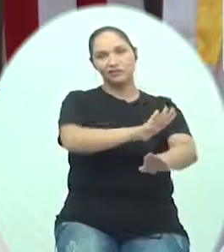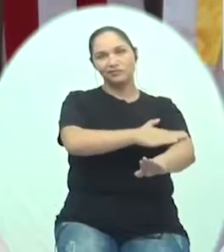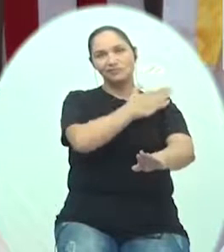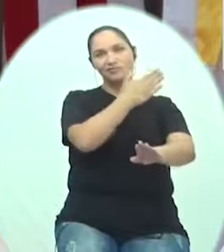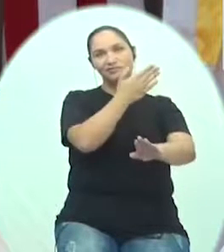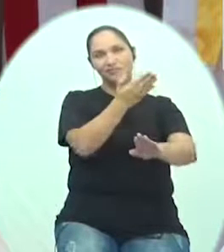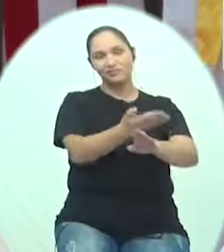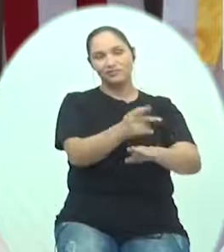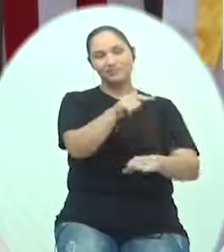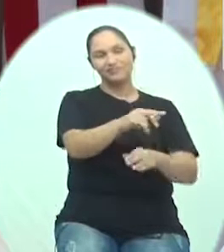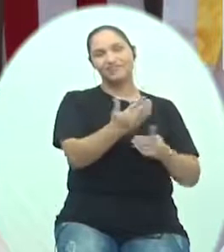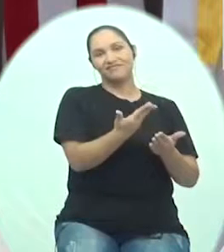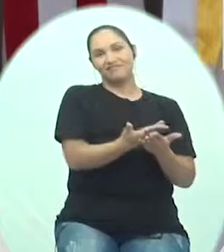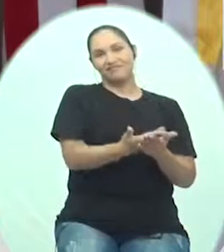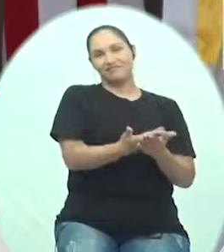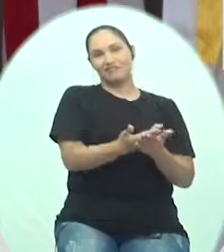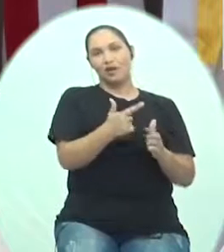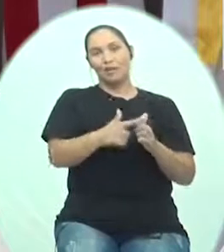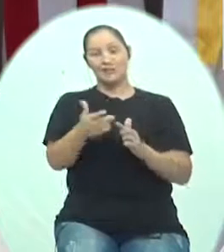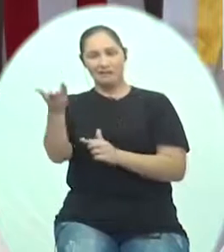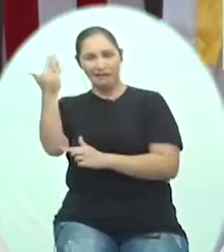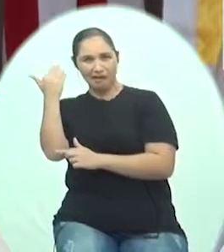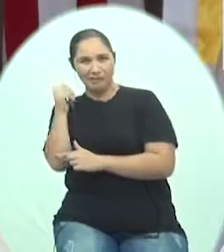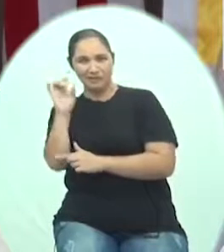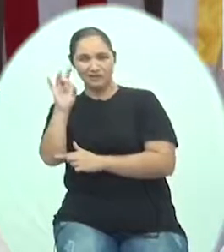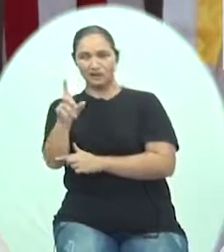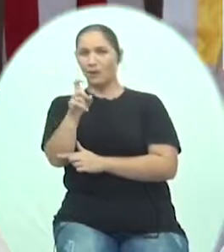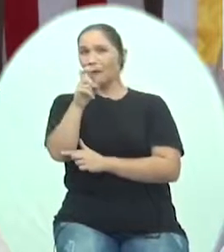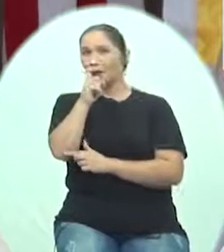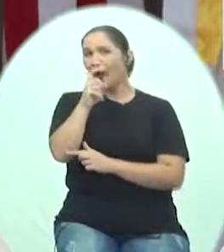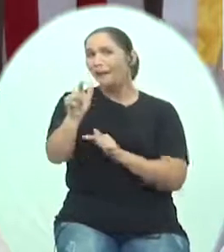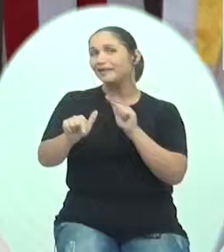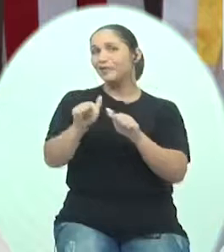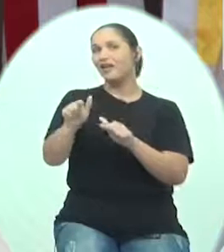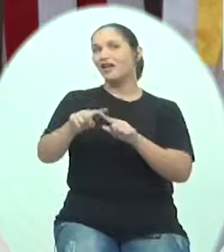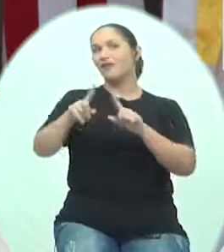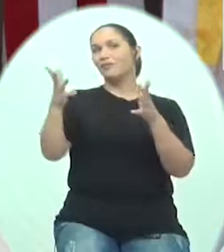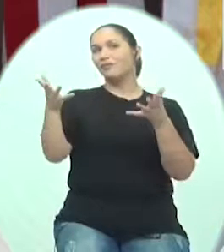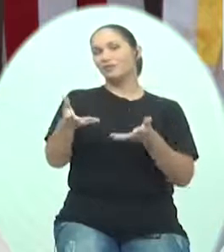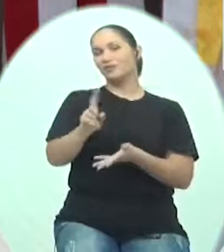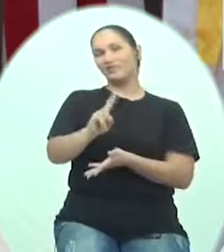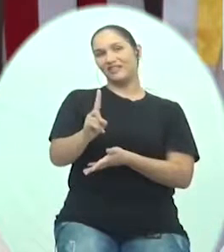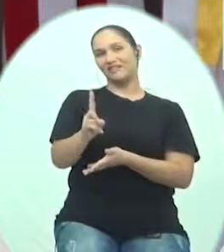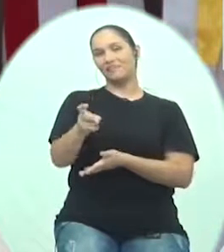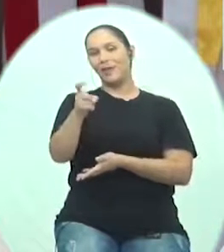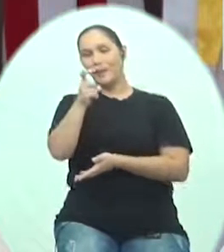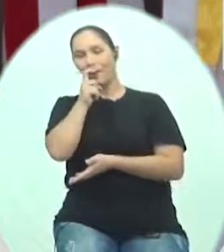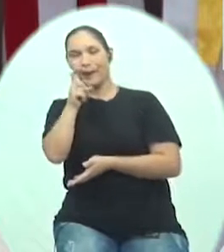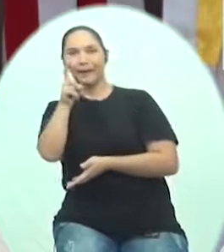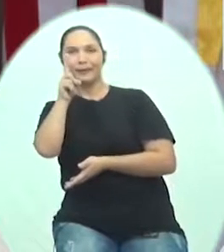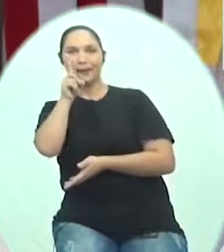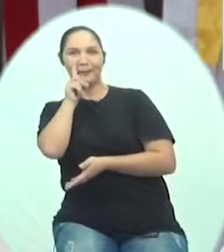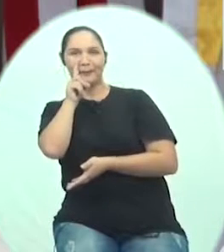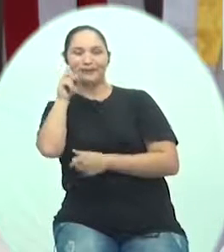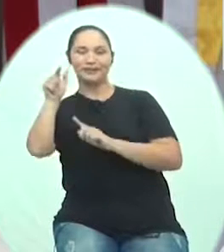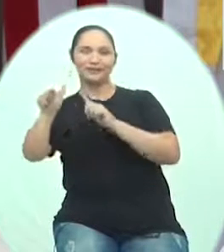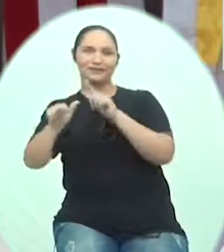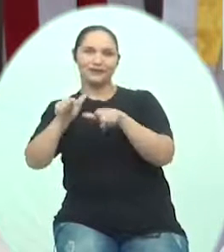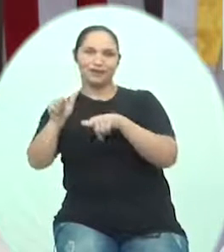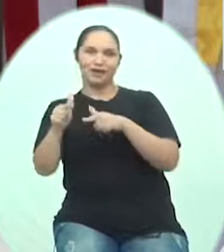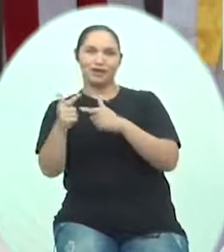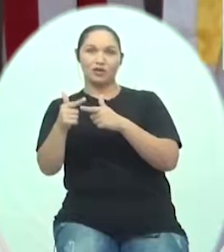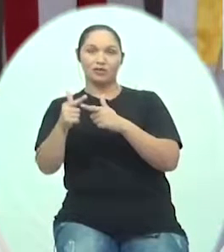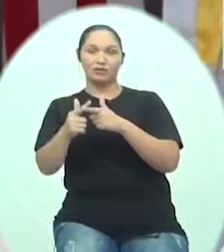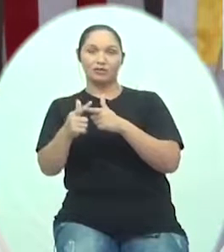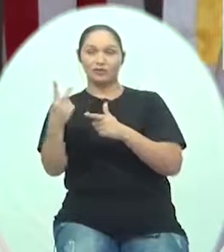família tem que somar tem que somar vereadora Geovana o salário do do do marido e a